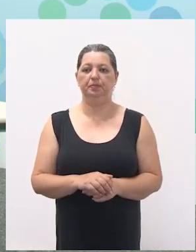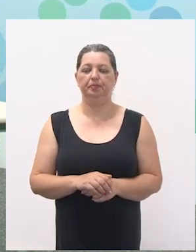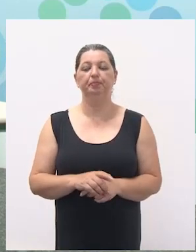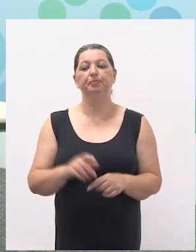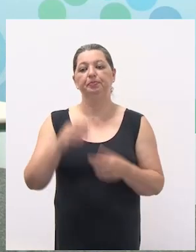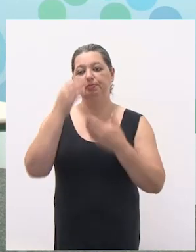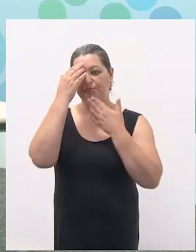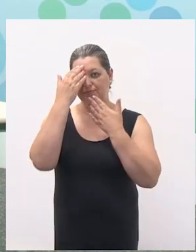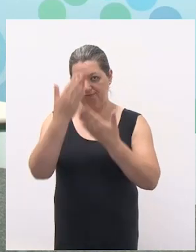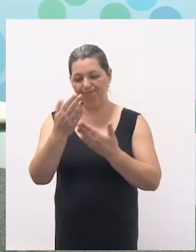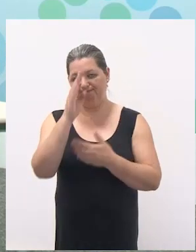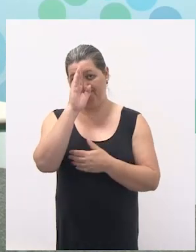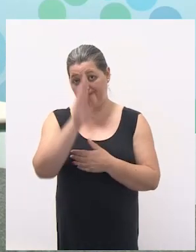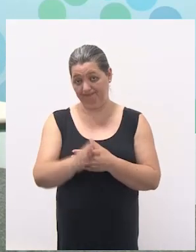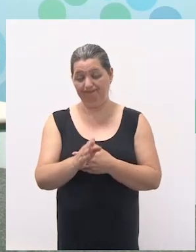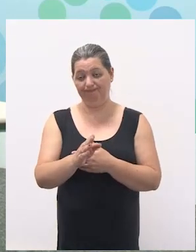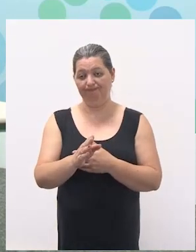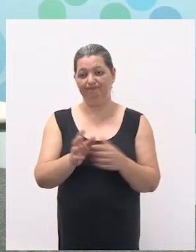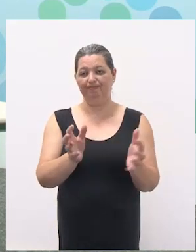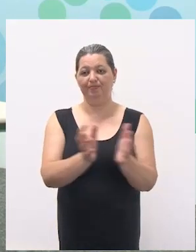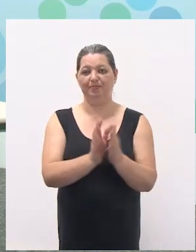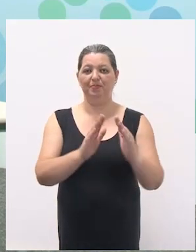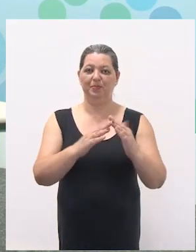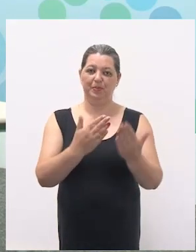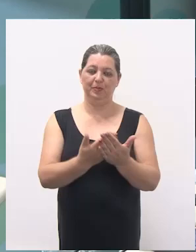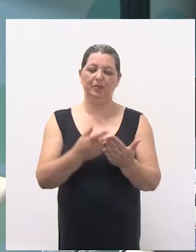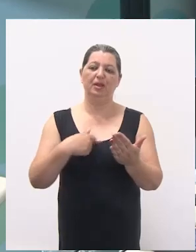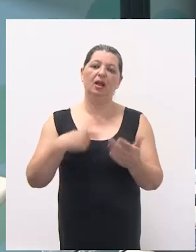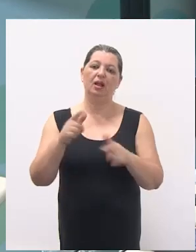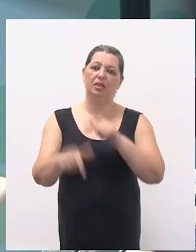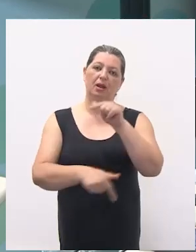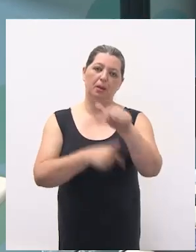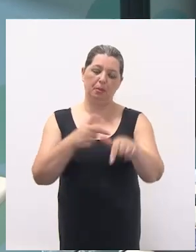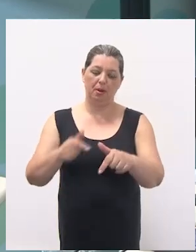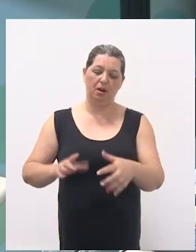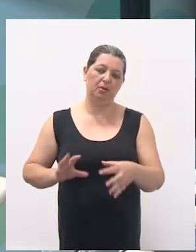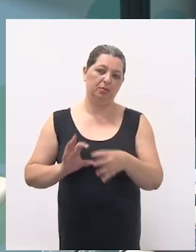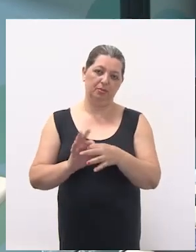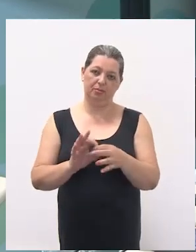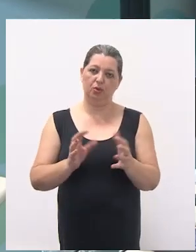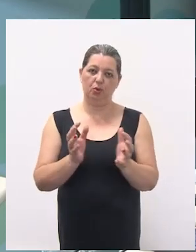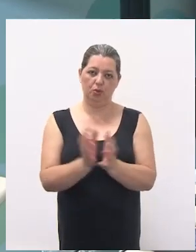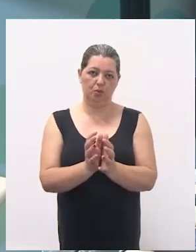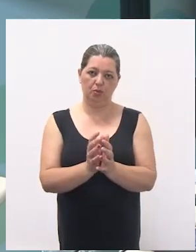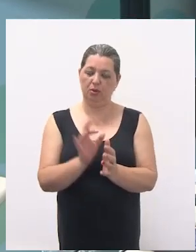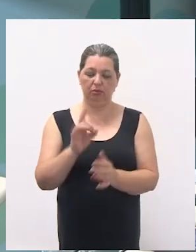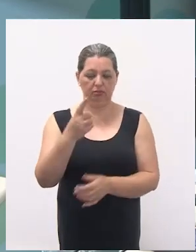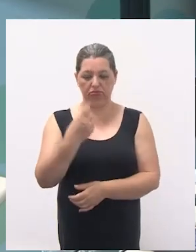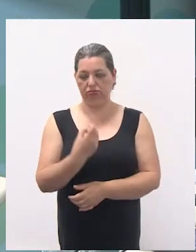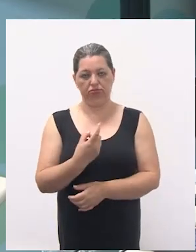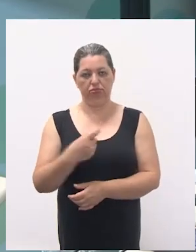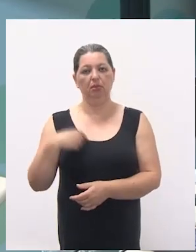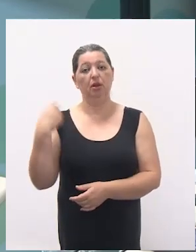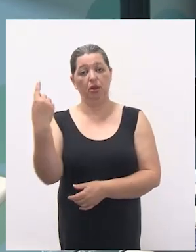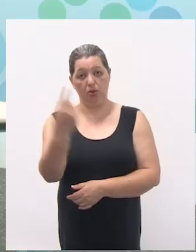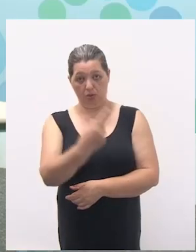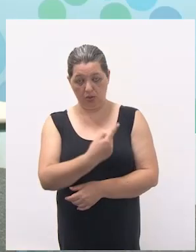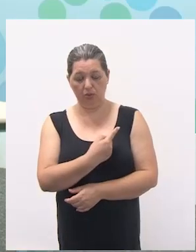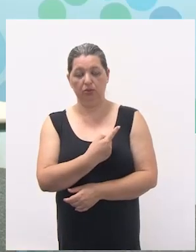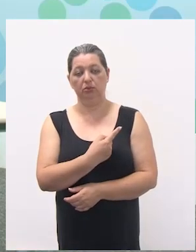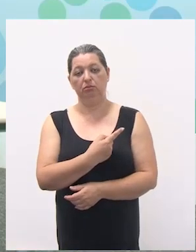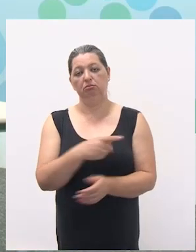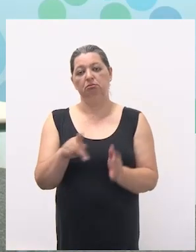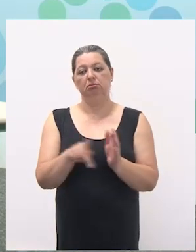pessoal da minha escola, que é um trabalho coletivo, né? Não é um trabalho só meu, é um trabalho nosso, é um trabalho da